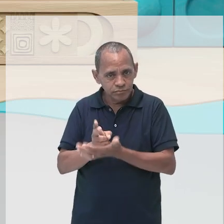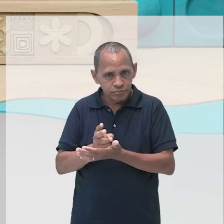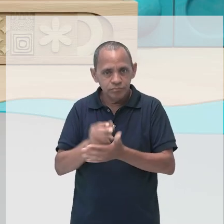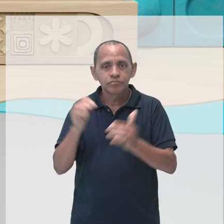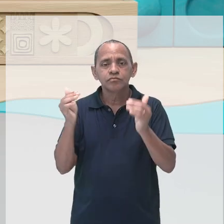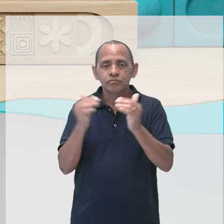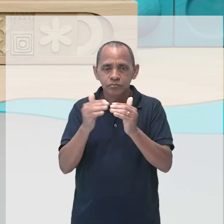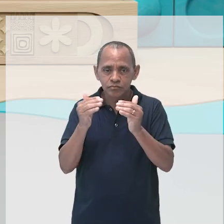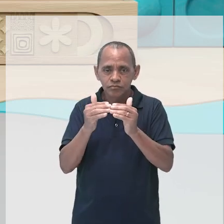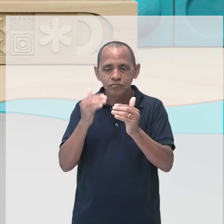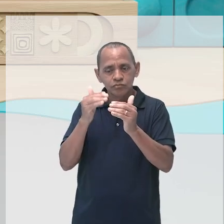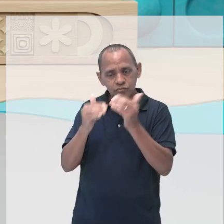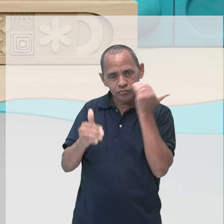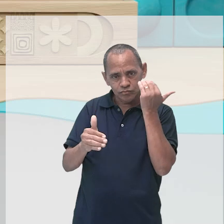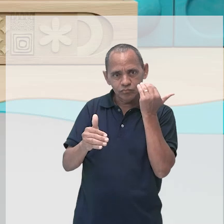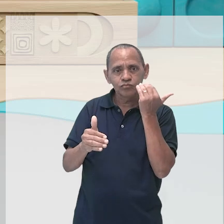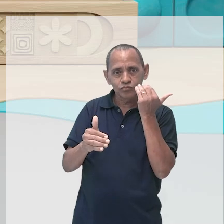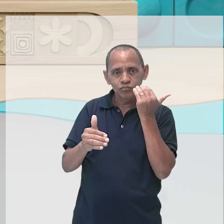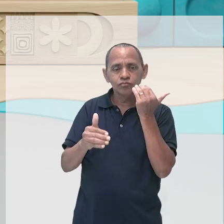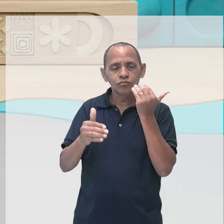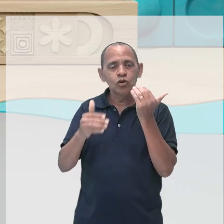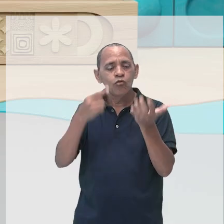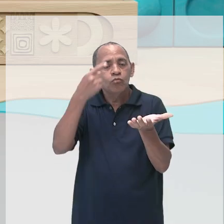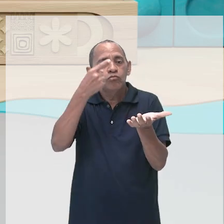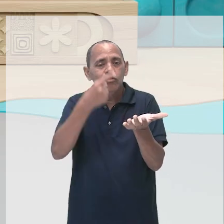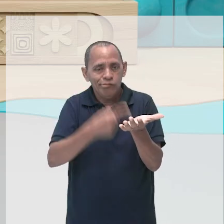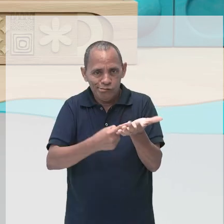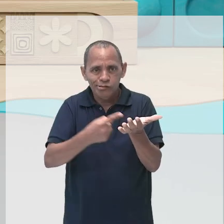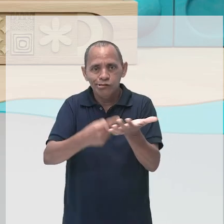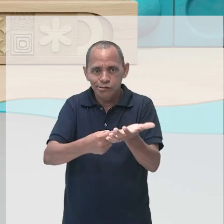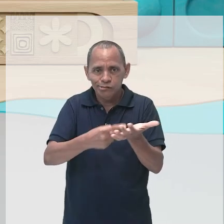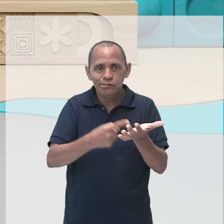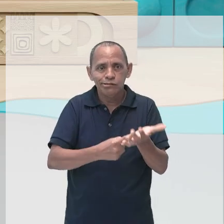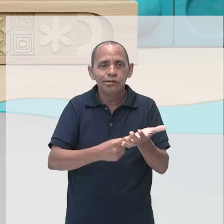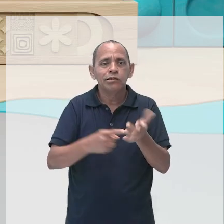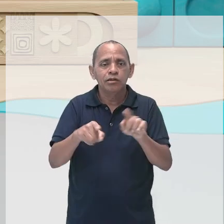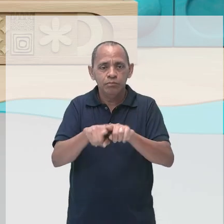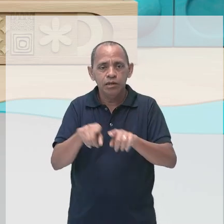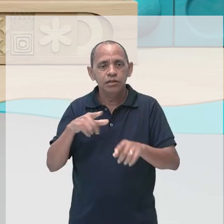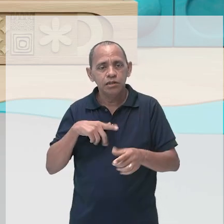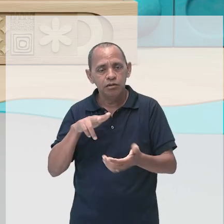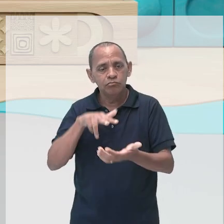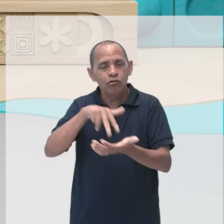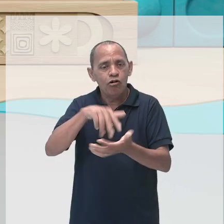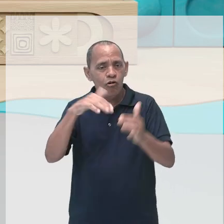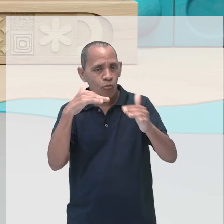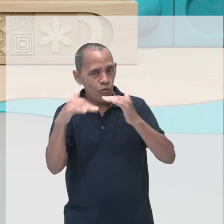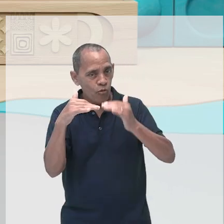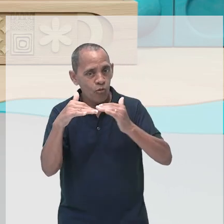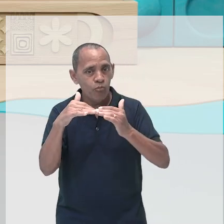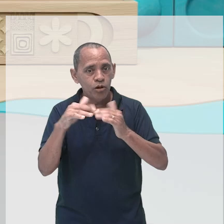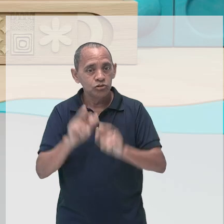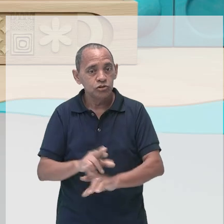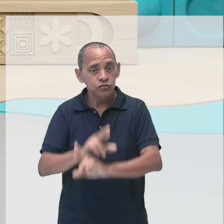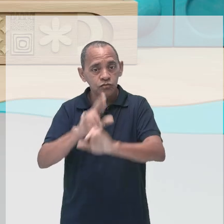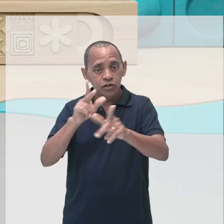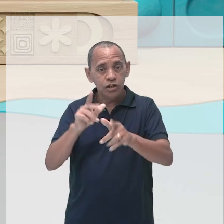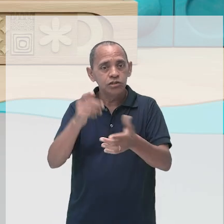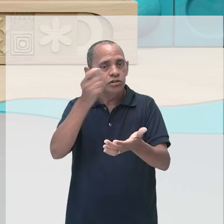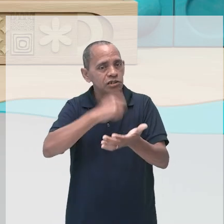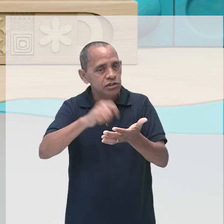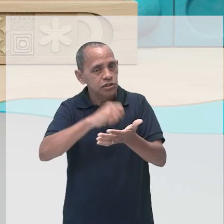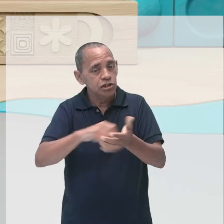negociação, você faz movimentos argumentativos diferentes na construção do seu texto, tanto escrito